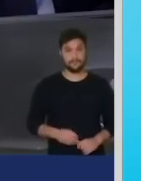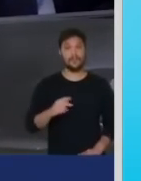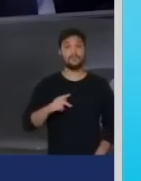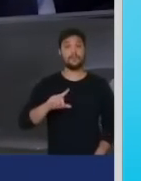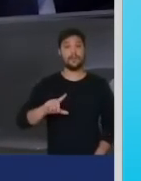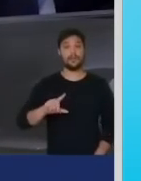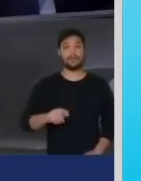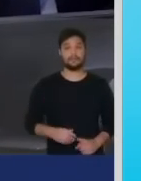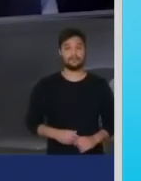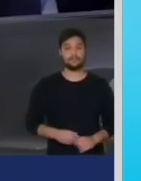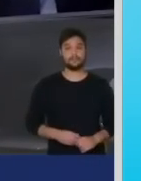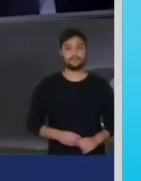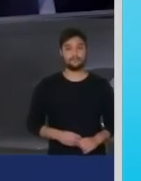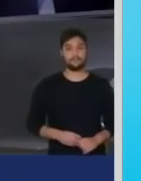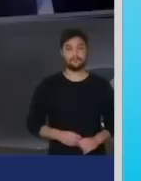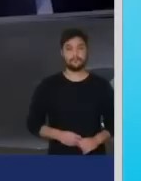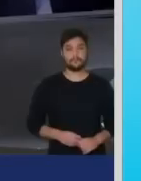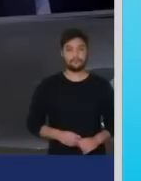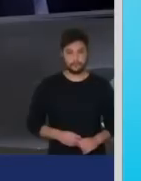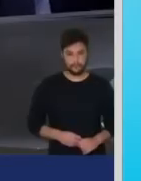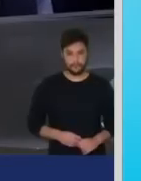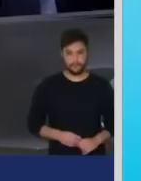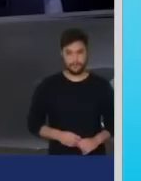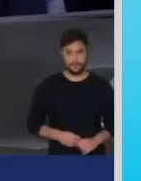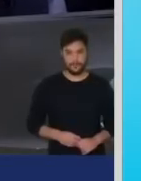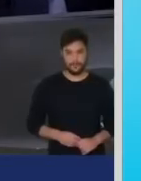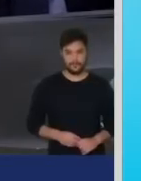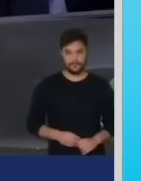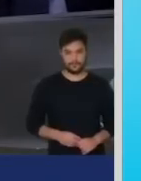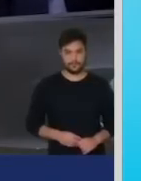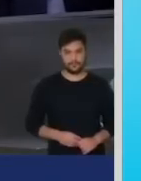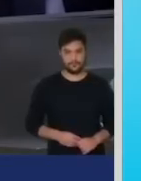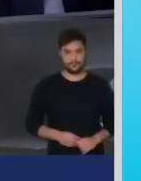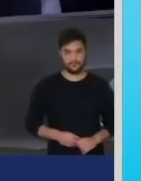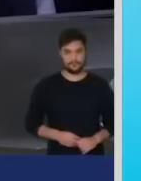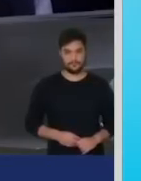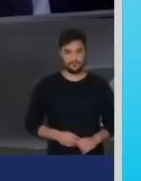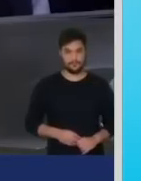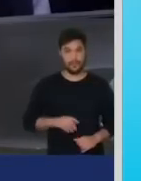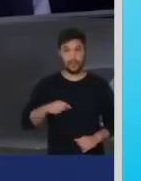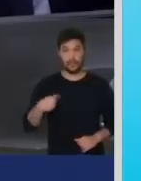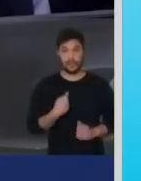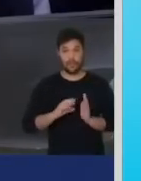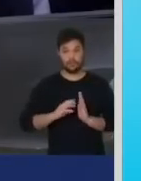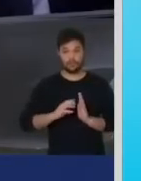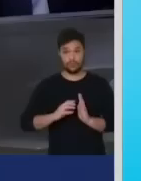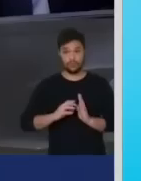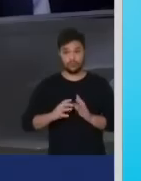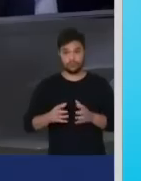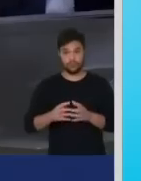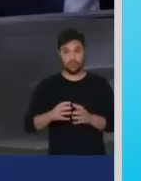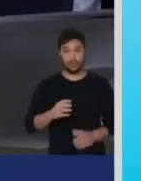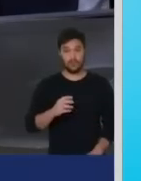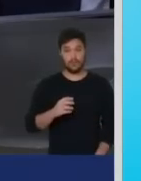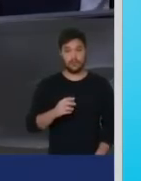unida num projeto para o Brasil o que é isso o governo ontem se livrou de uma humilhação